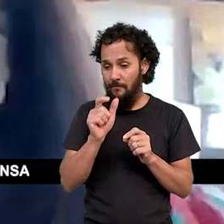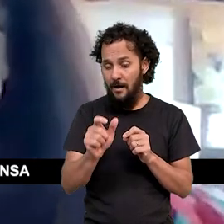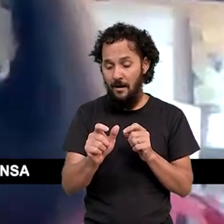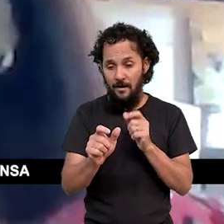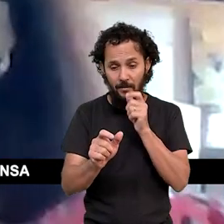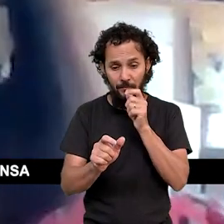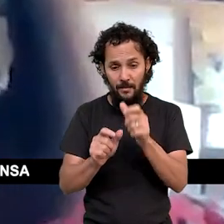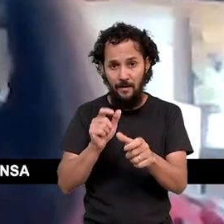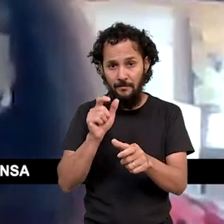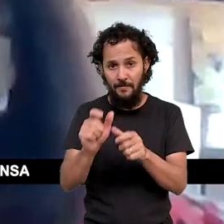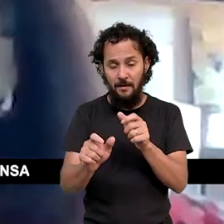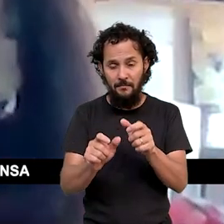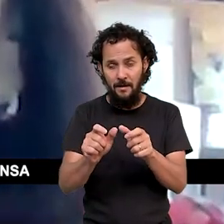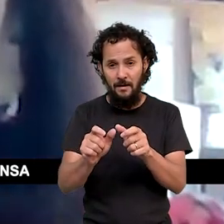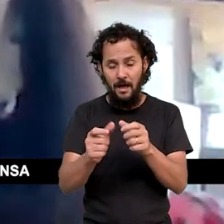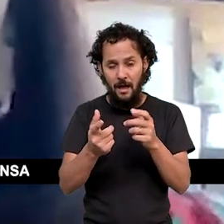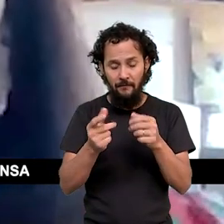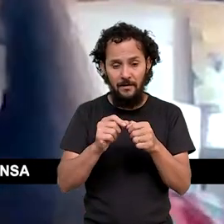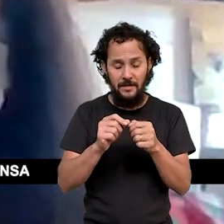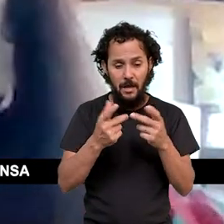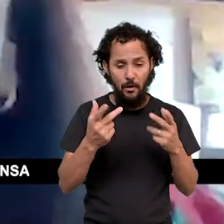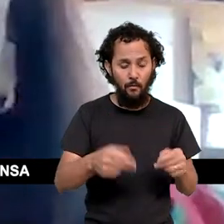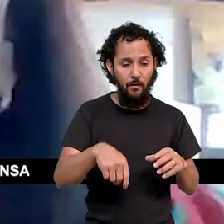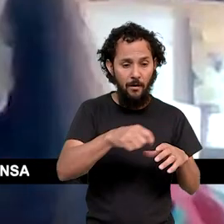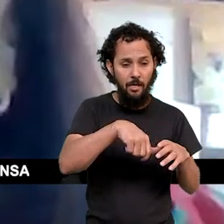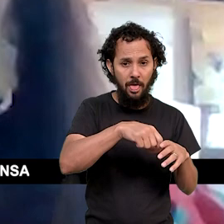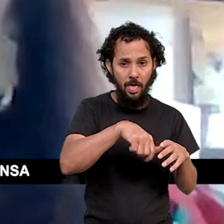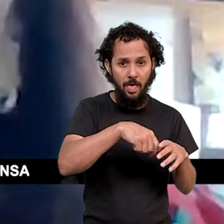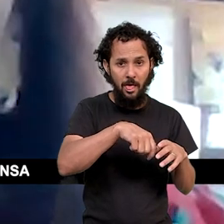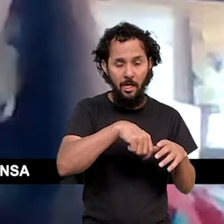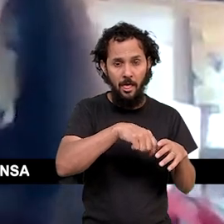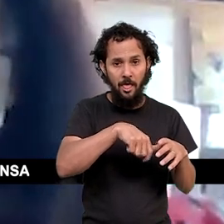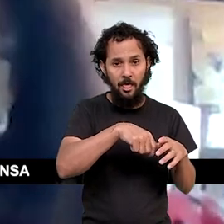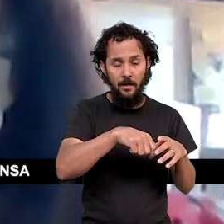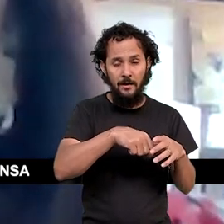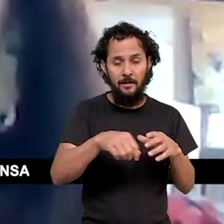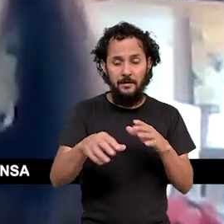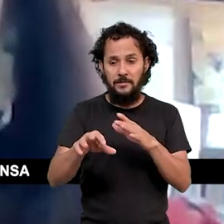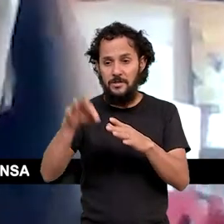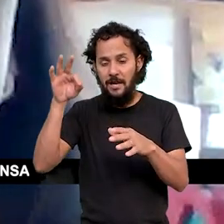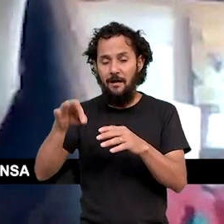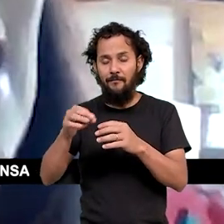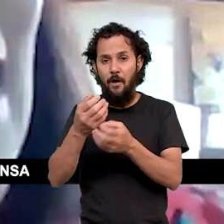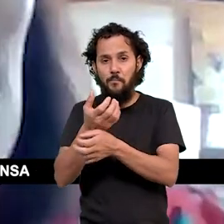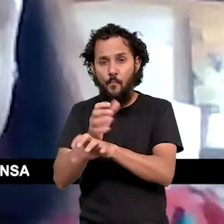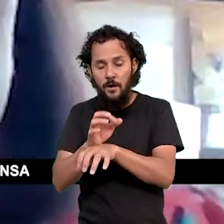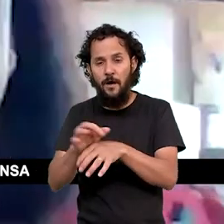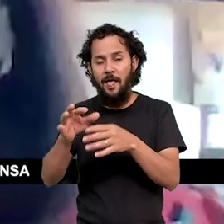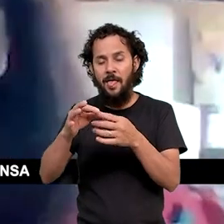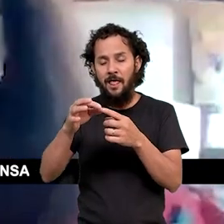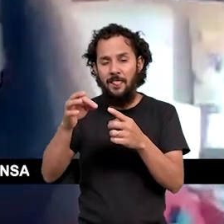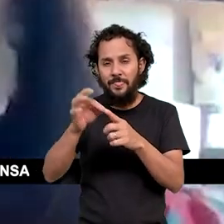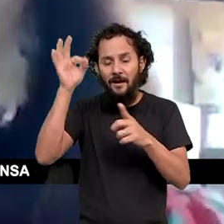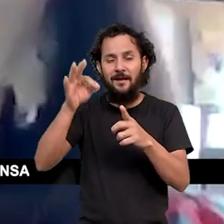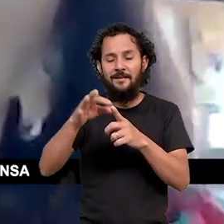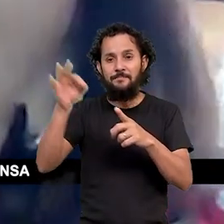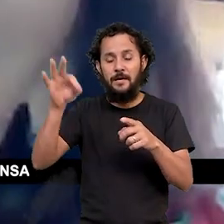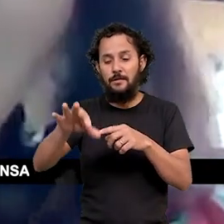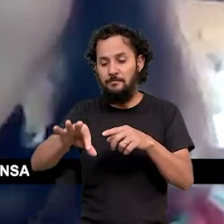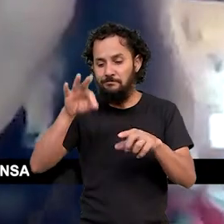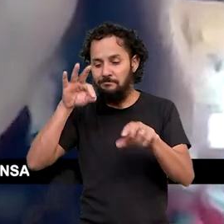que faziam com as comidas, tiravam os ossos e os espinhos. E aí ele vai dizer, por